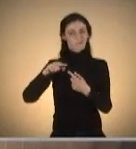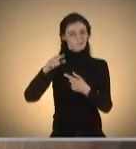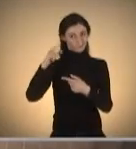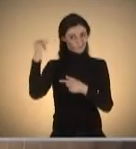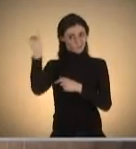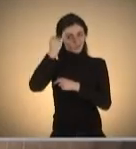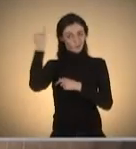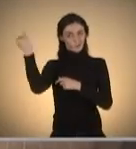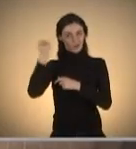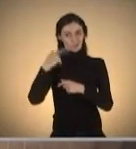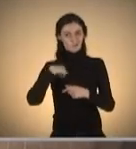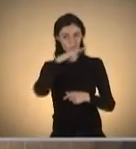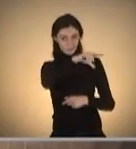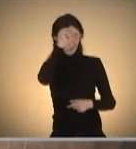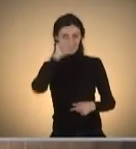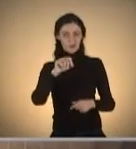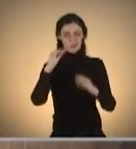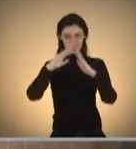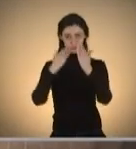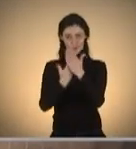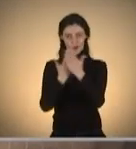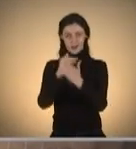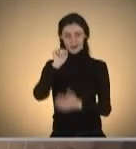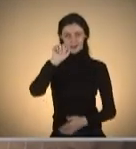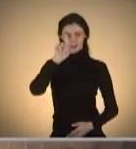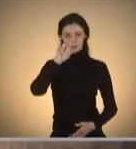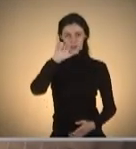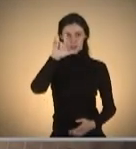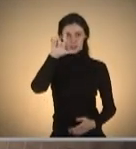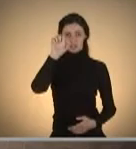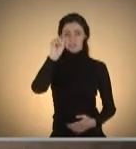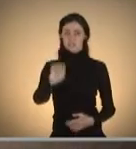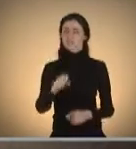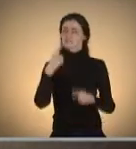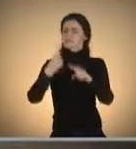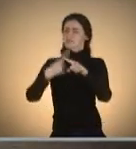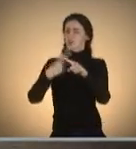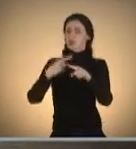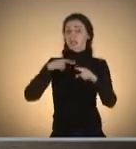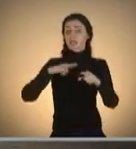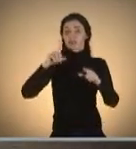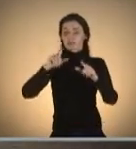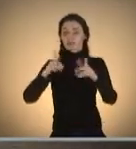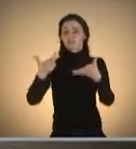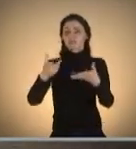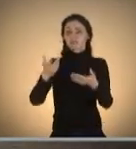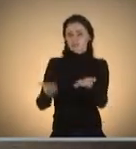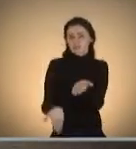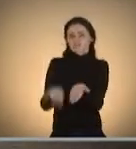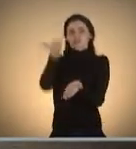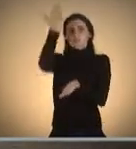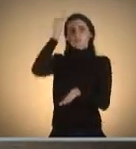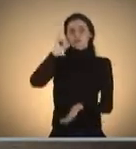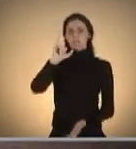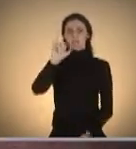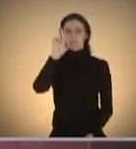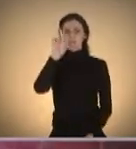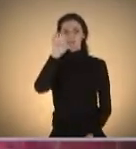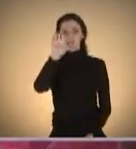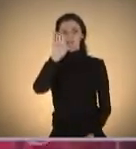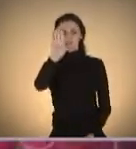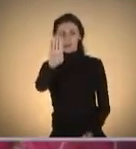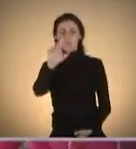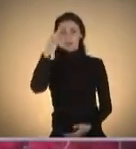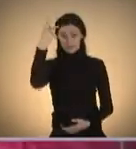Favoreceu bastante a aprendizagem do Colégio Estadual de Lisbordim foi a divulgação dos índices do IDEP. Aqui